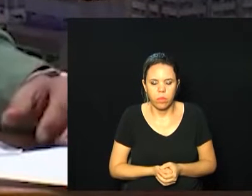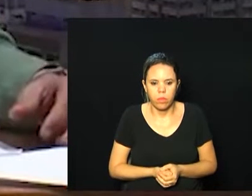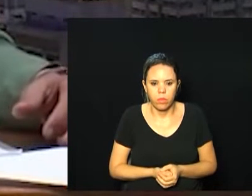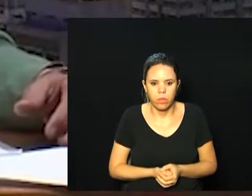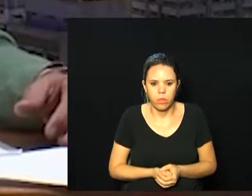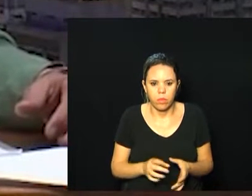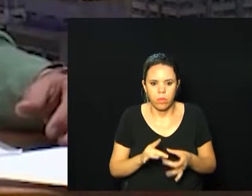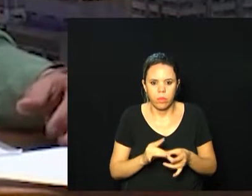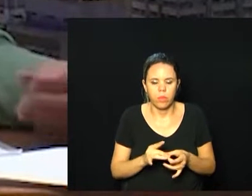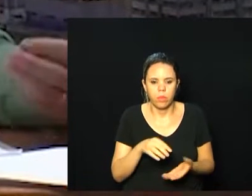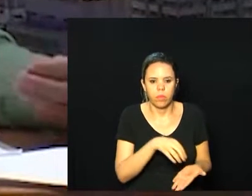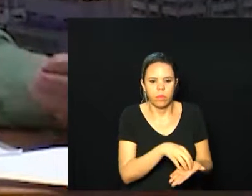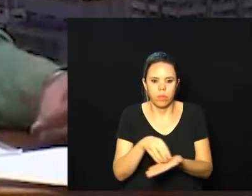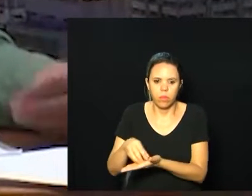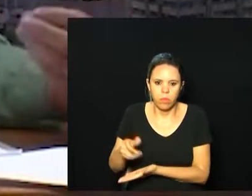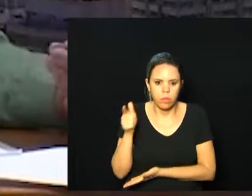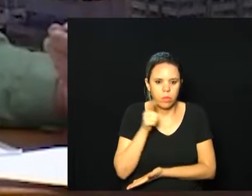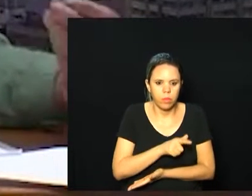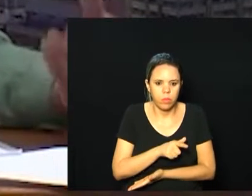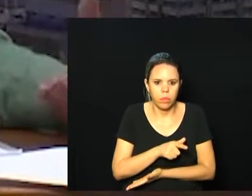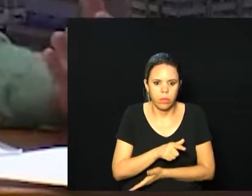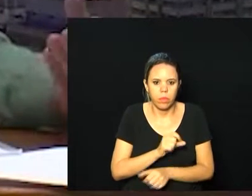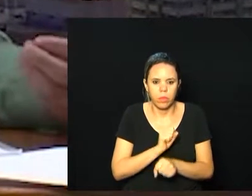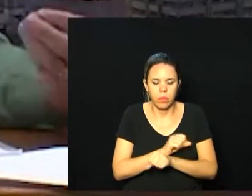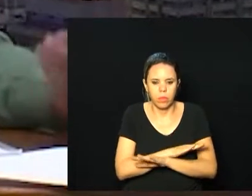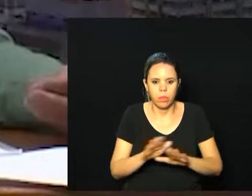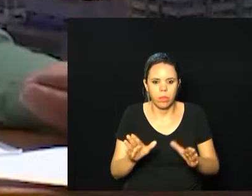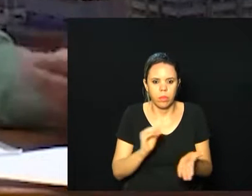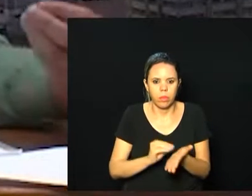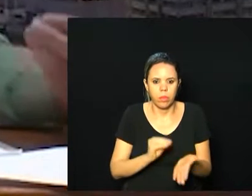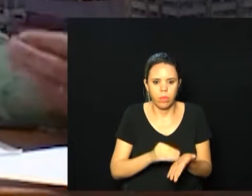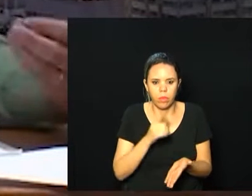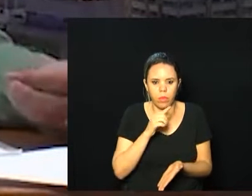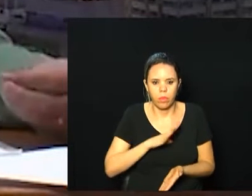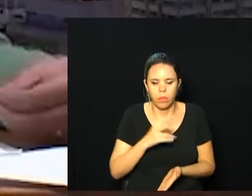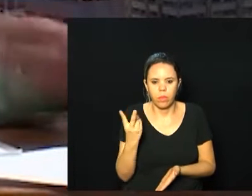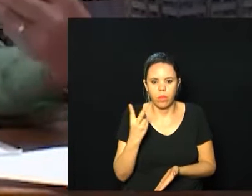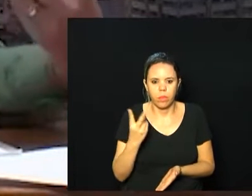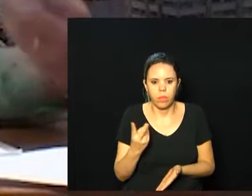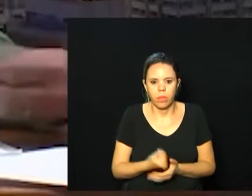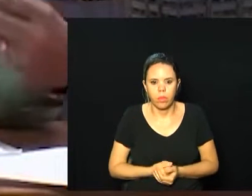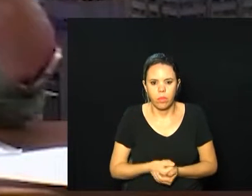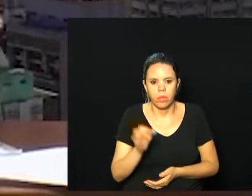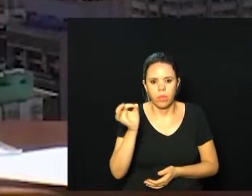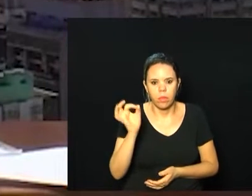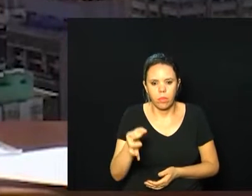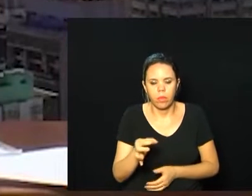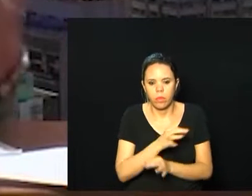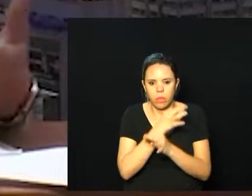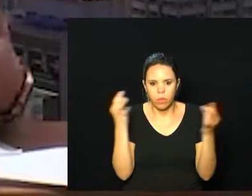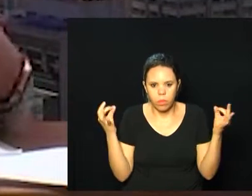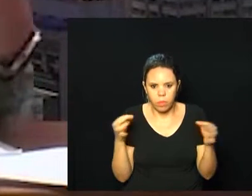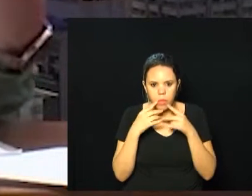da interligação da rede, nós conseguiremos cessar o racionamento de água no município de Valinhos. E eu tenho certeza que é uma